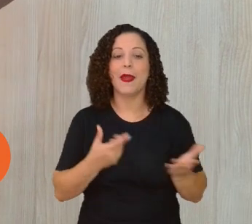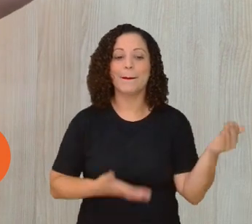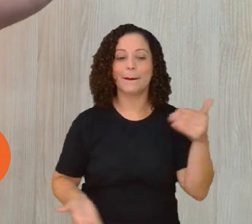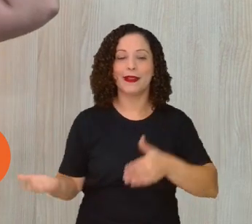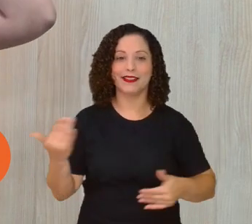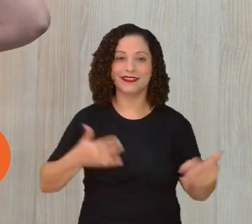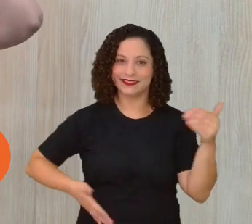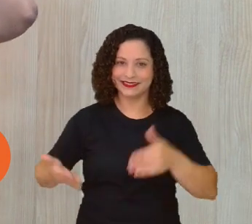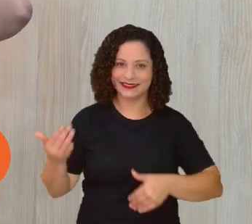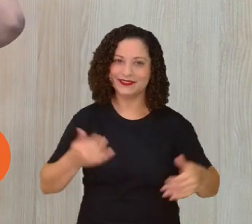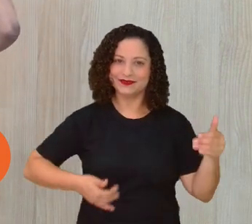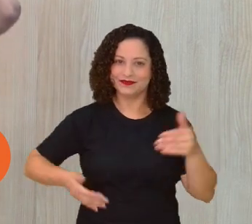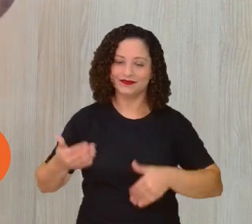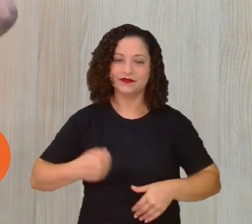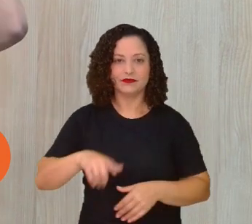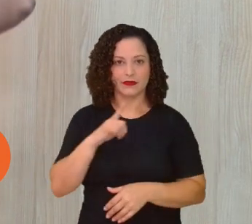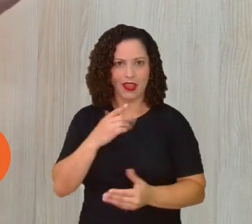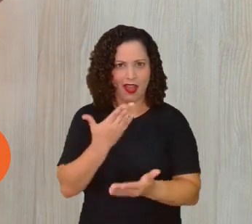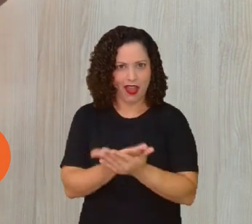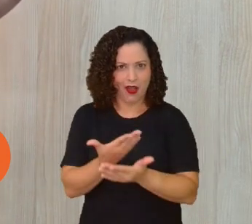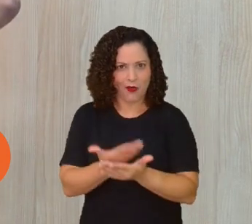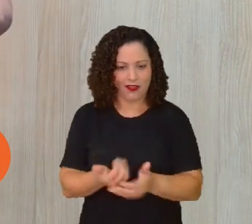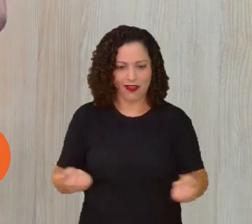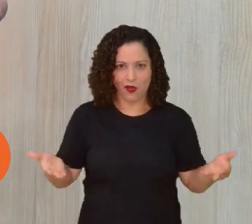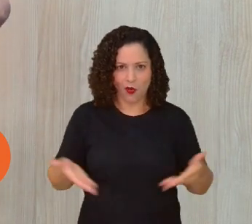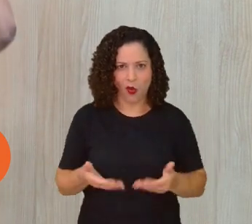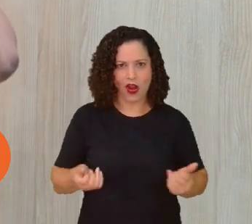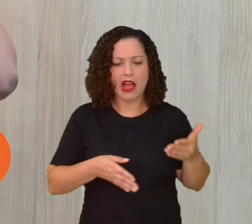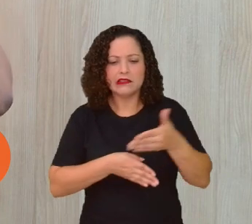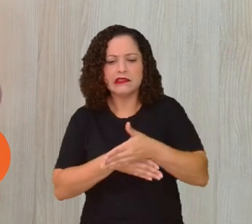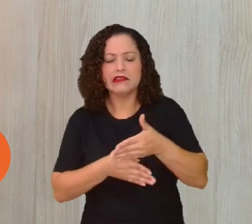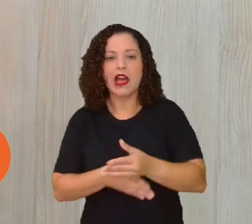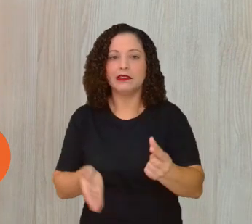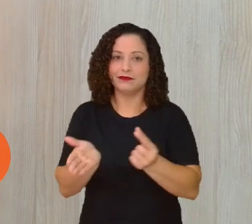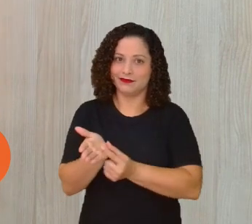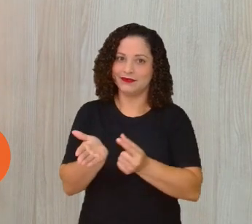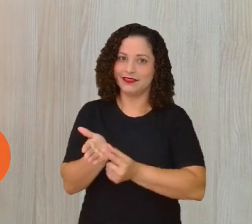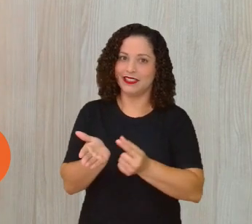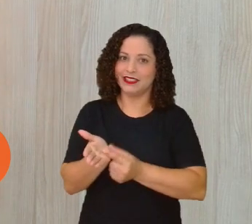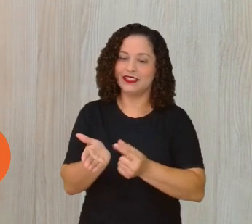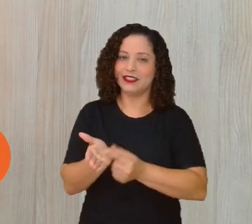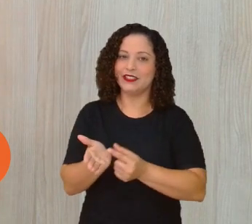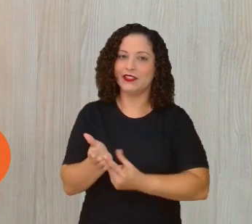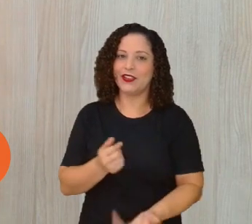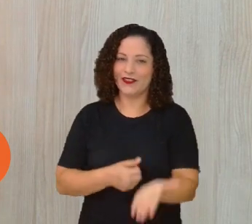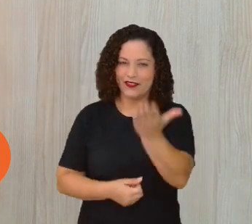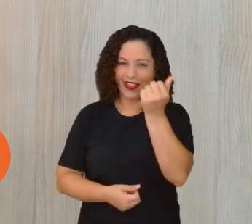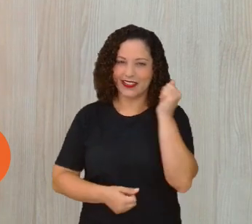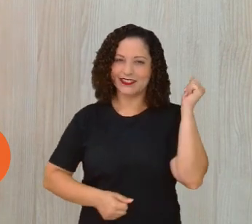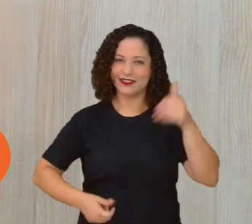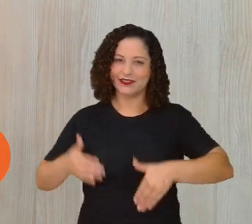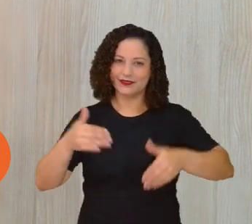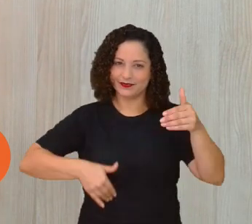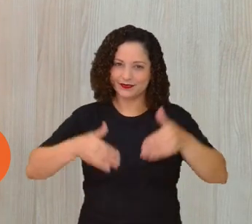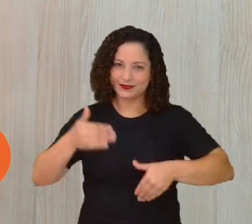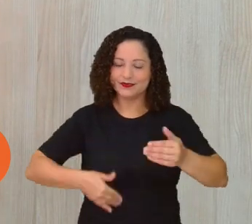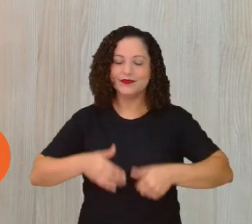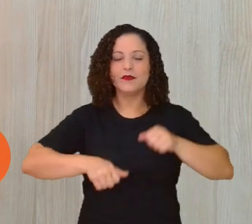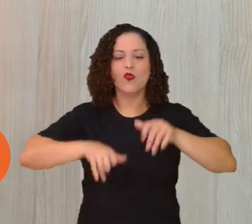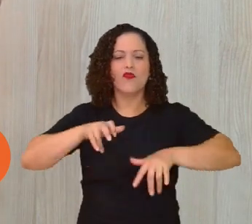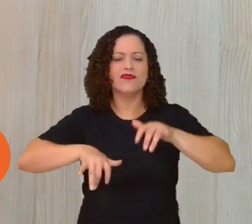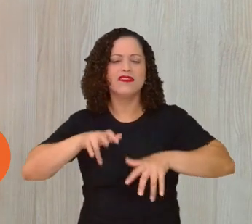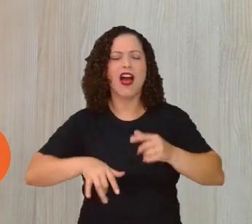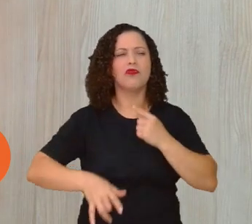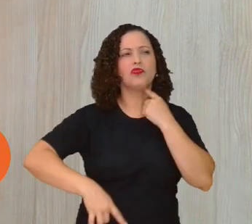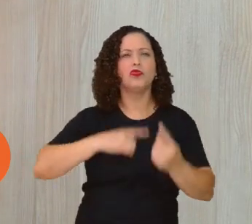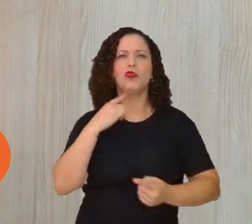se você está vendo a aula agora, se logue no aplicativo e entre aqui no chat para jogar suas dúvidas, seus